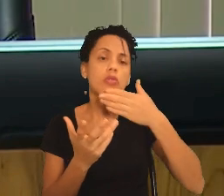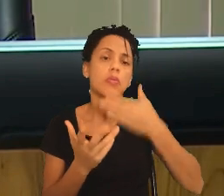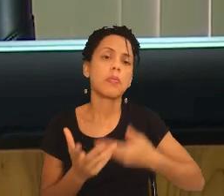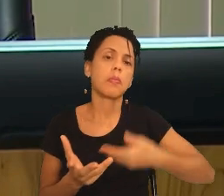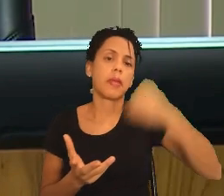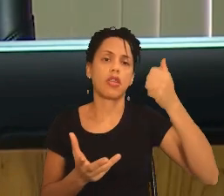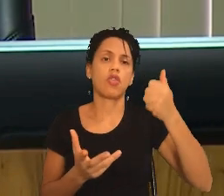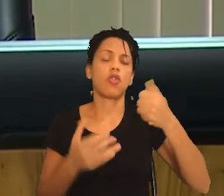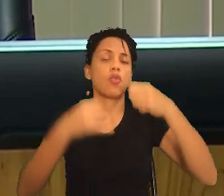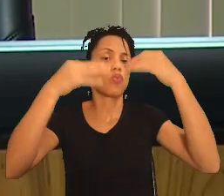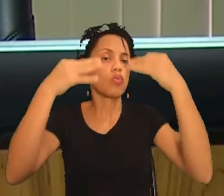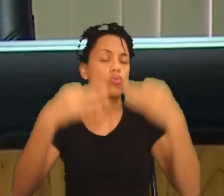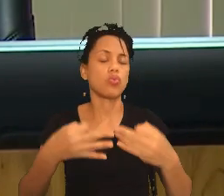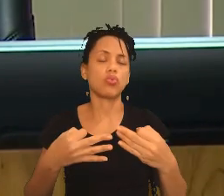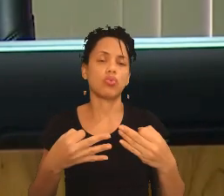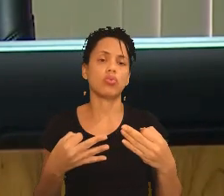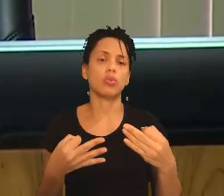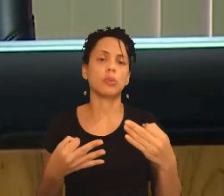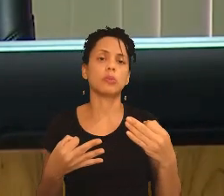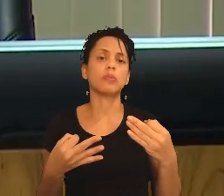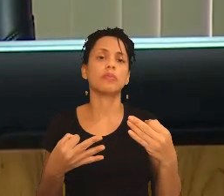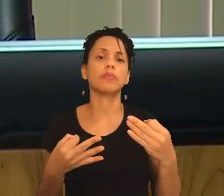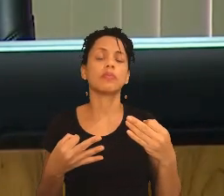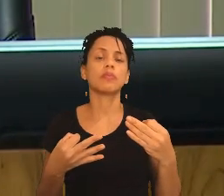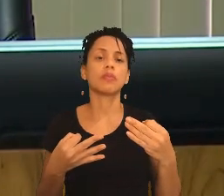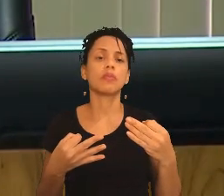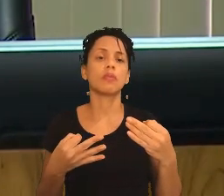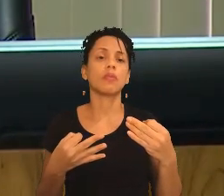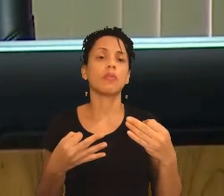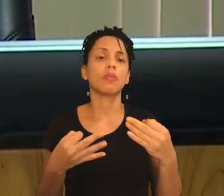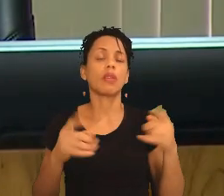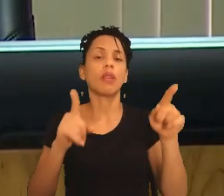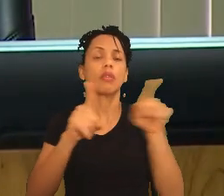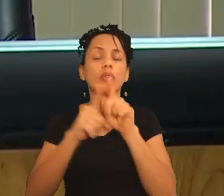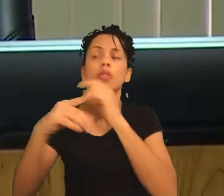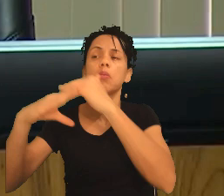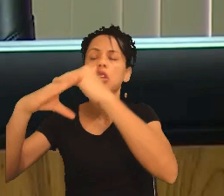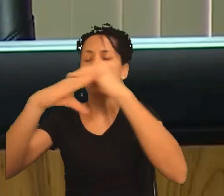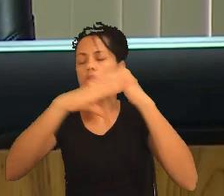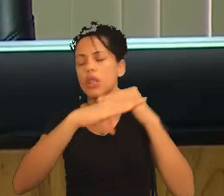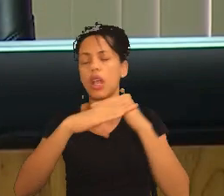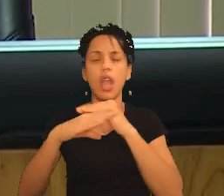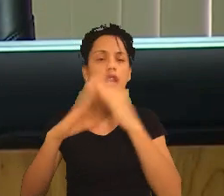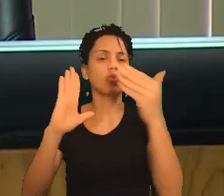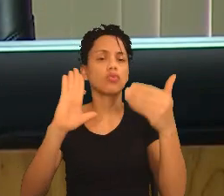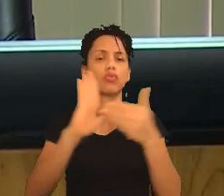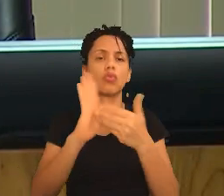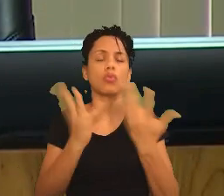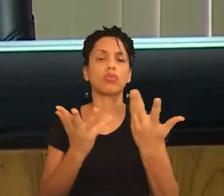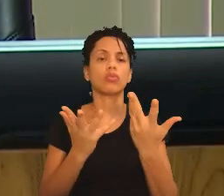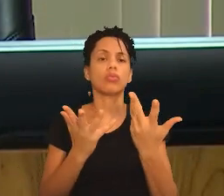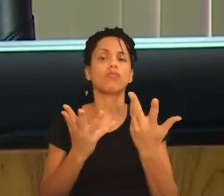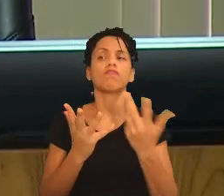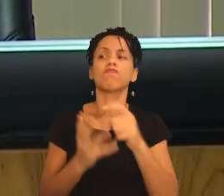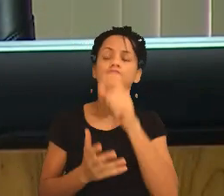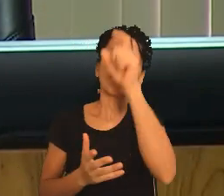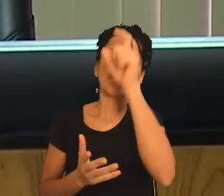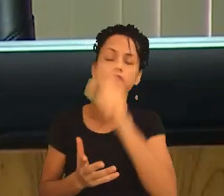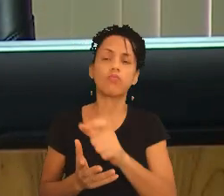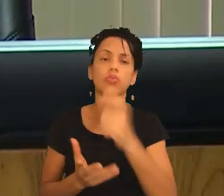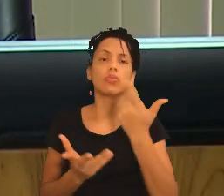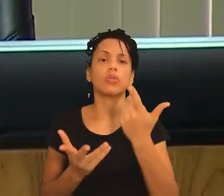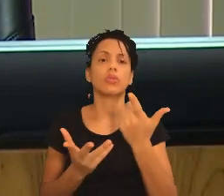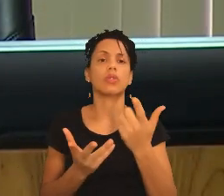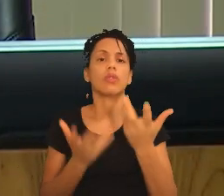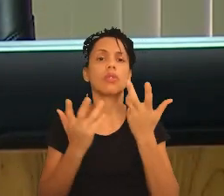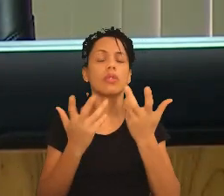lá na aldeia de dizer que é possível, sim, caminhar e de buscar um país mais